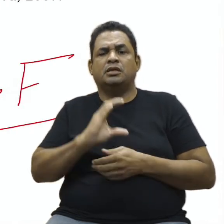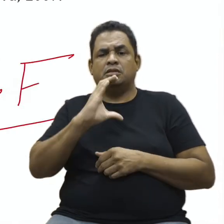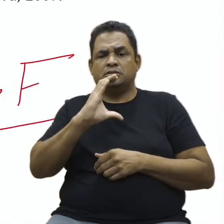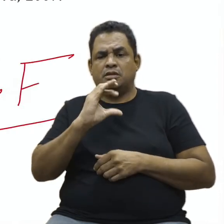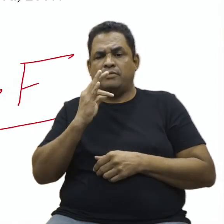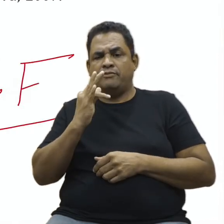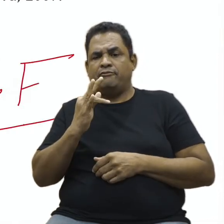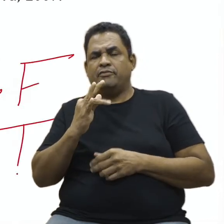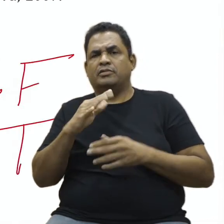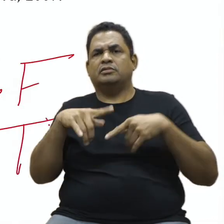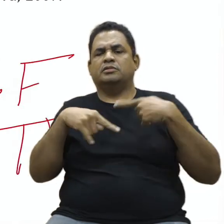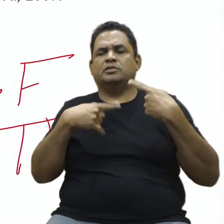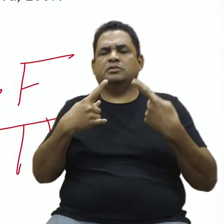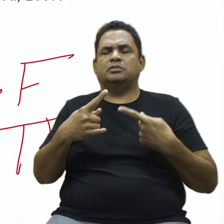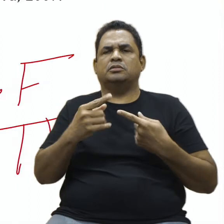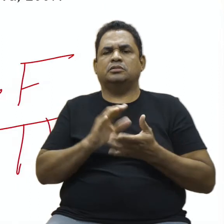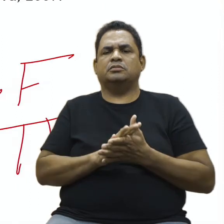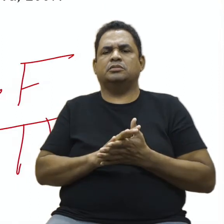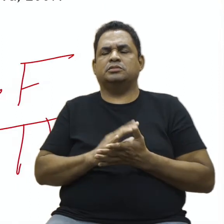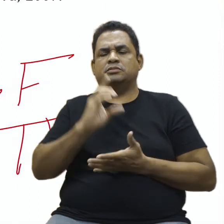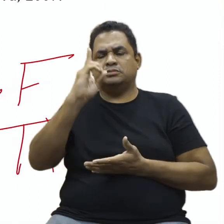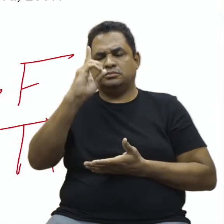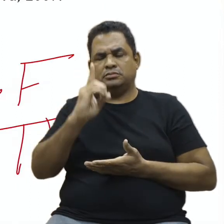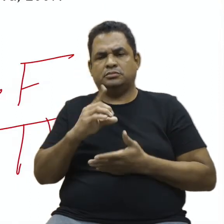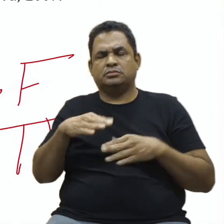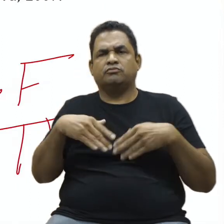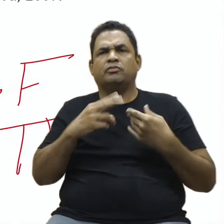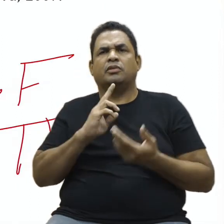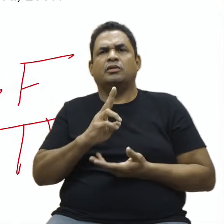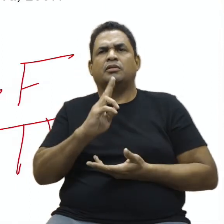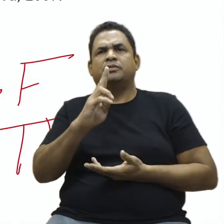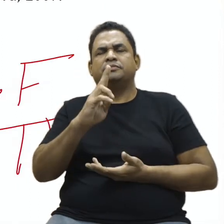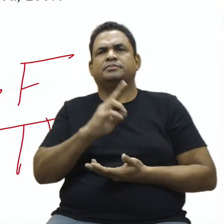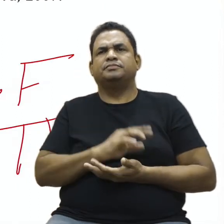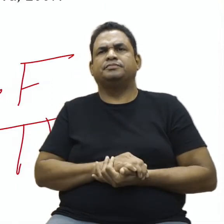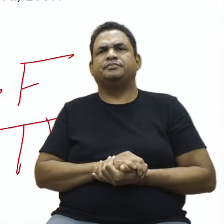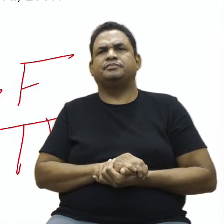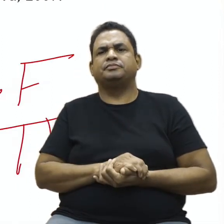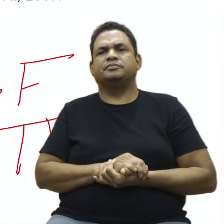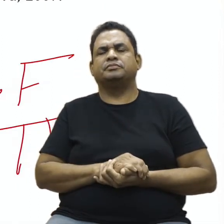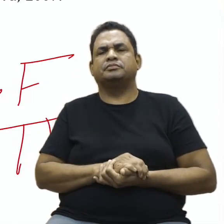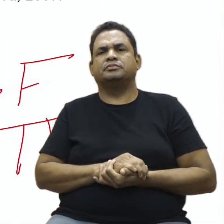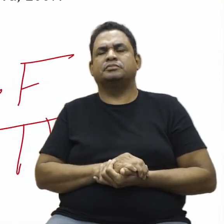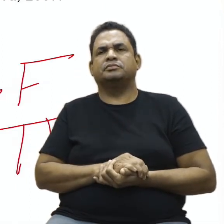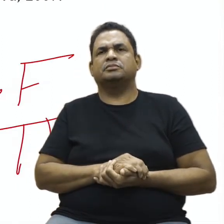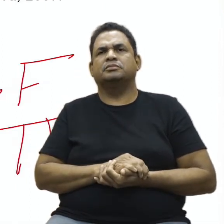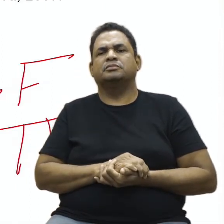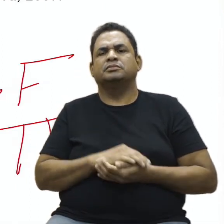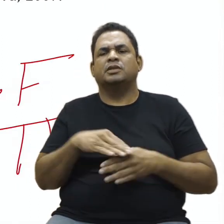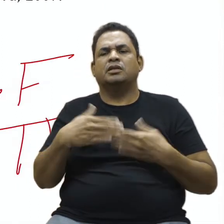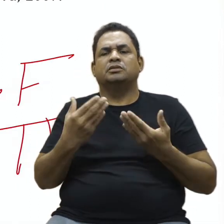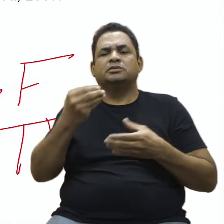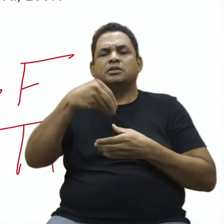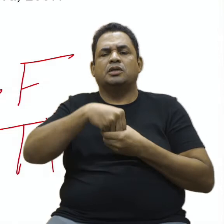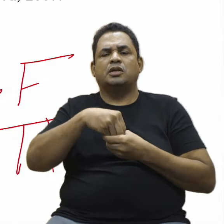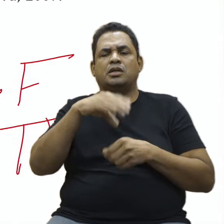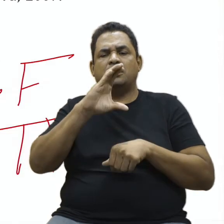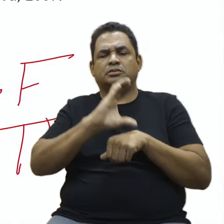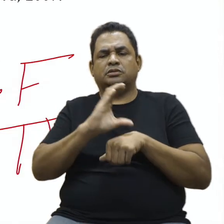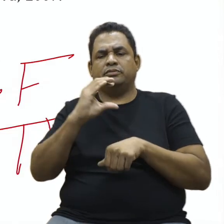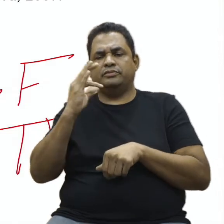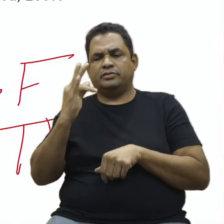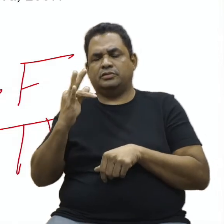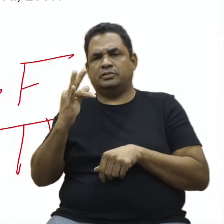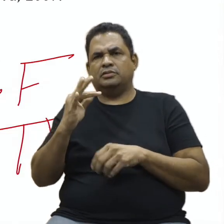Depois, os outros, né, que estão sempre em conformidade com a Constituição Federal,